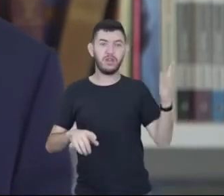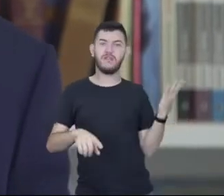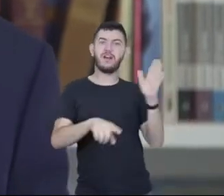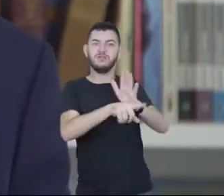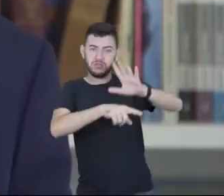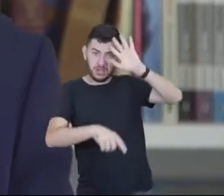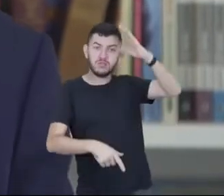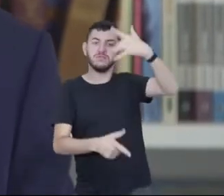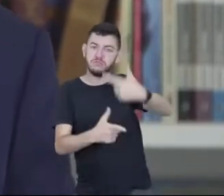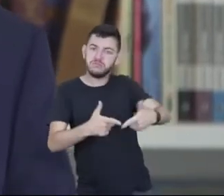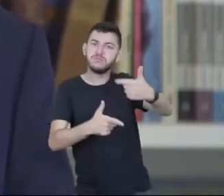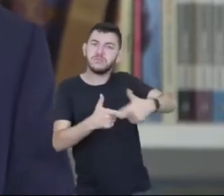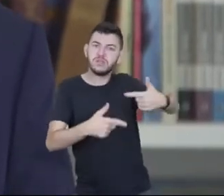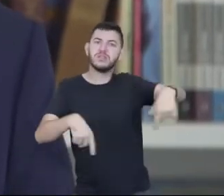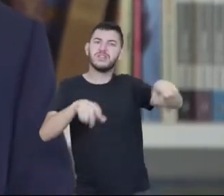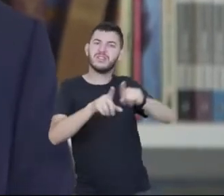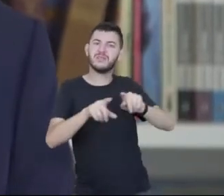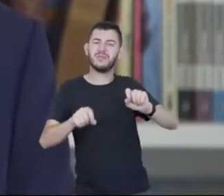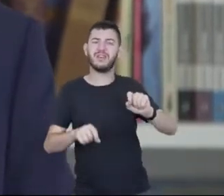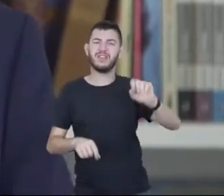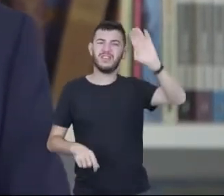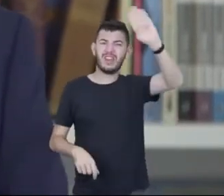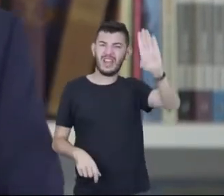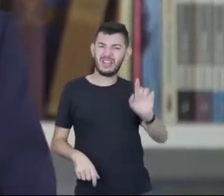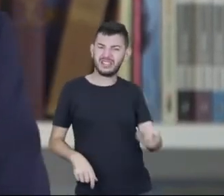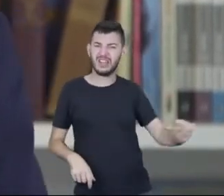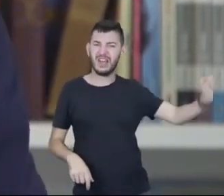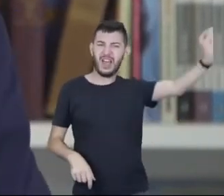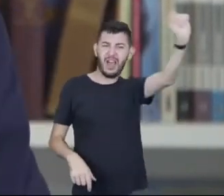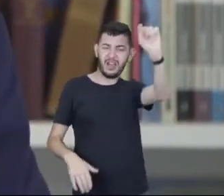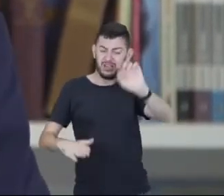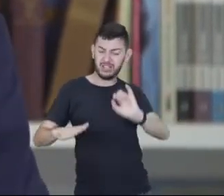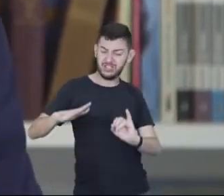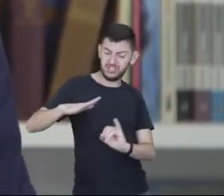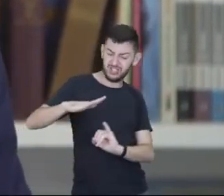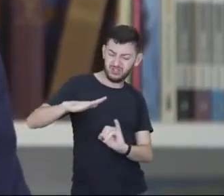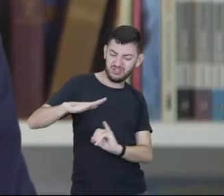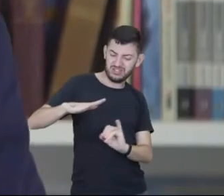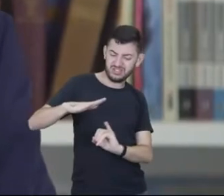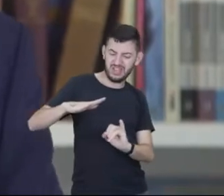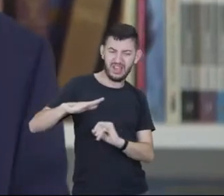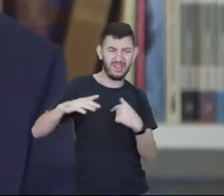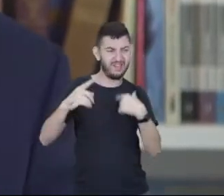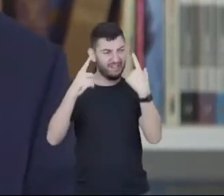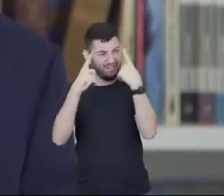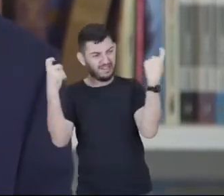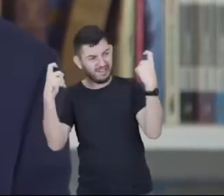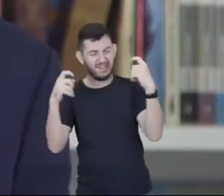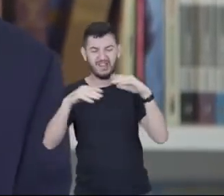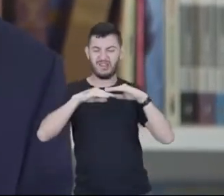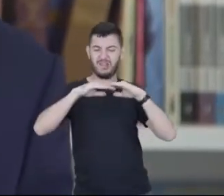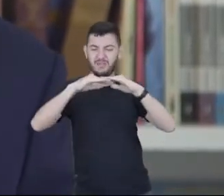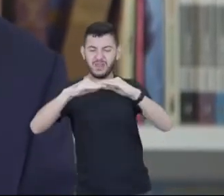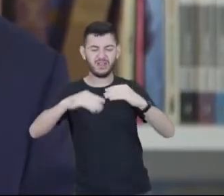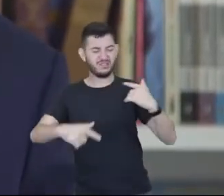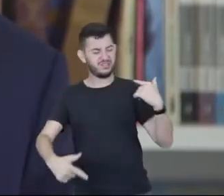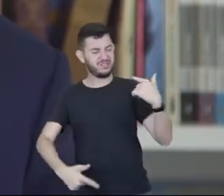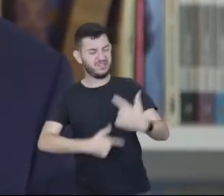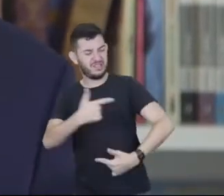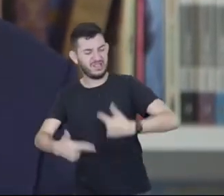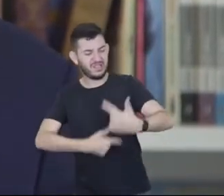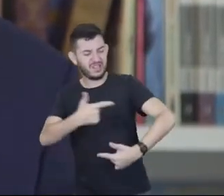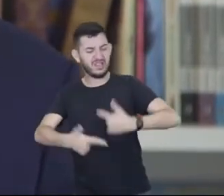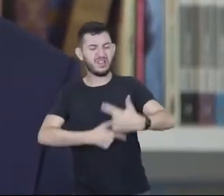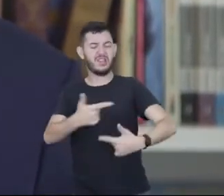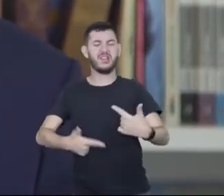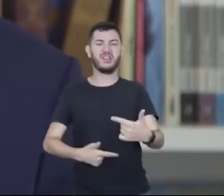sofre agressões e ameaças contra o desempenho de suas funções soberanamente soberanamente